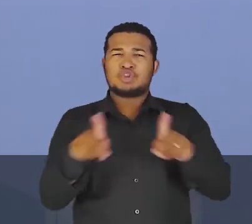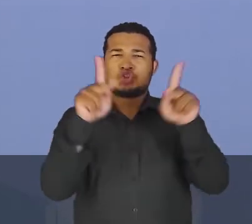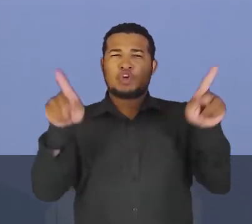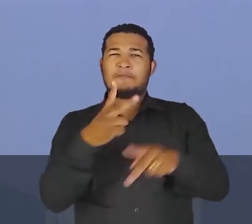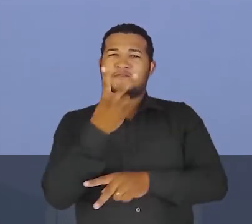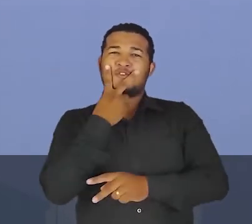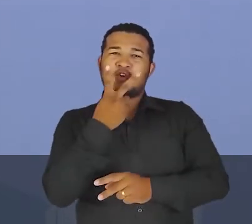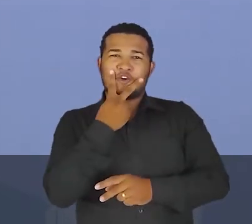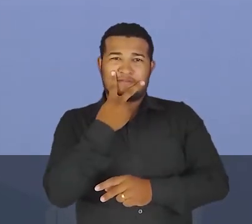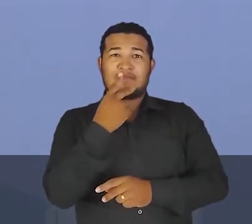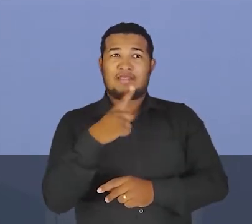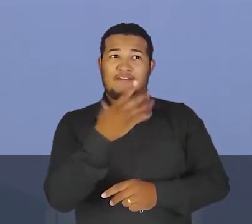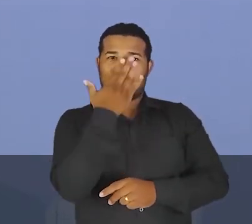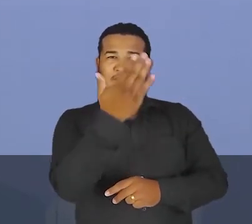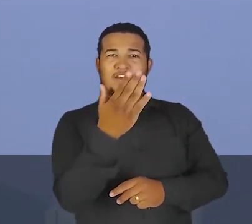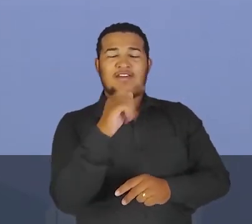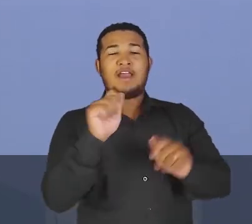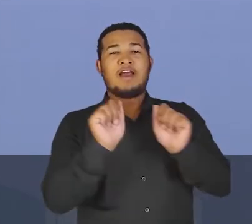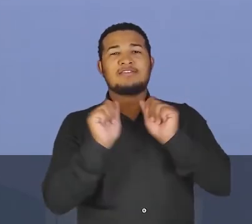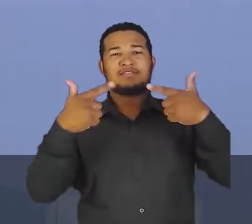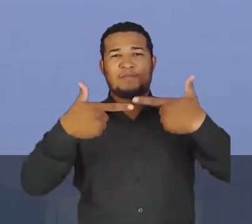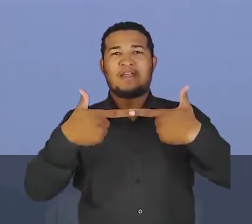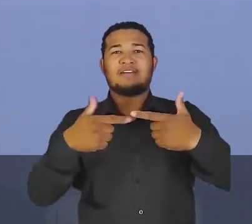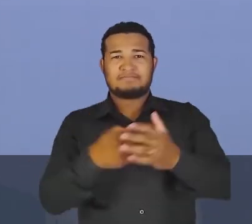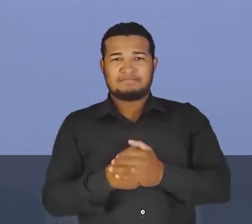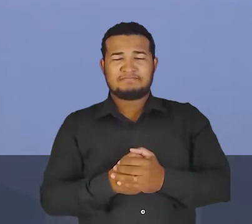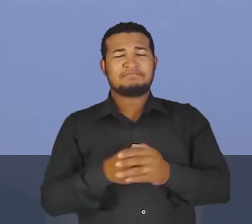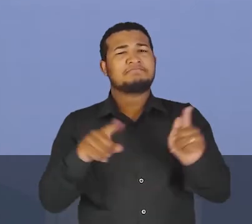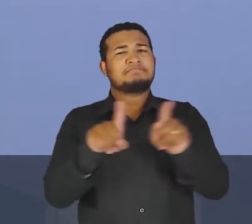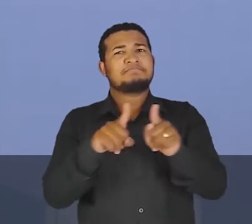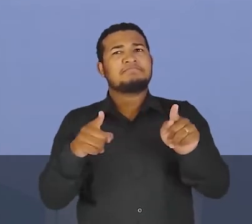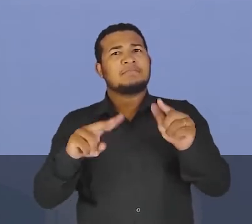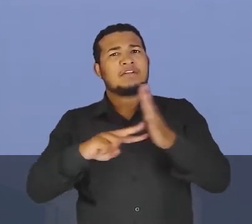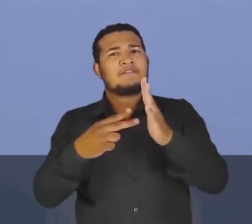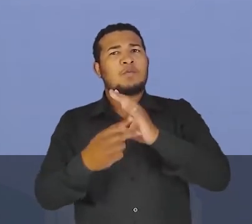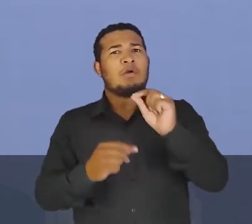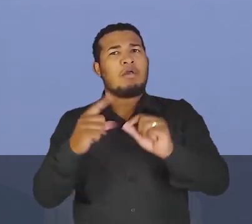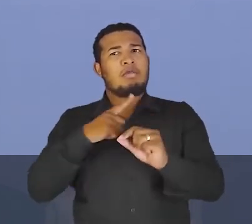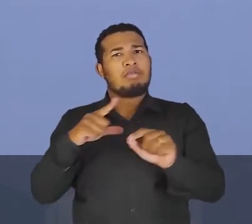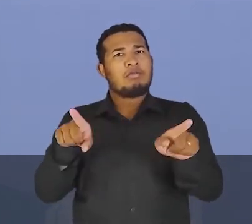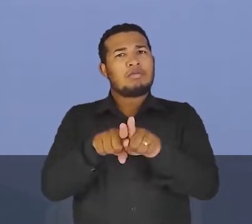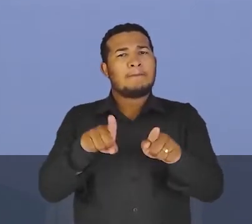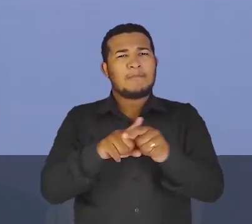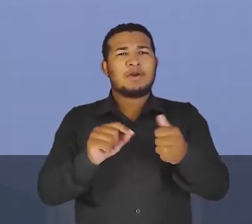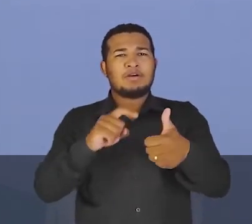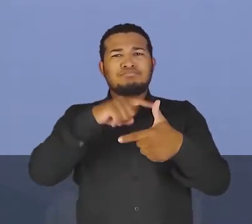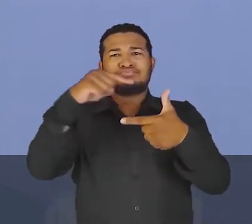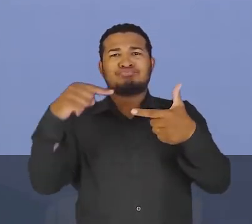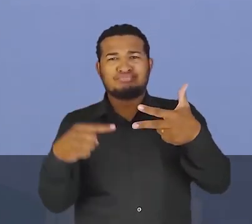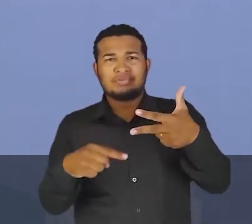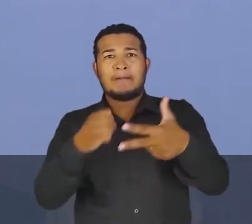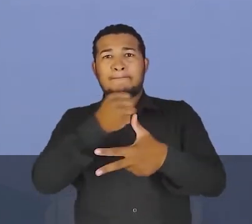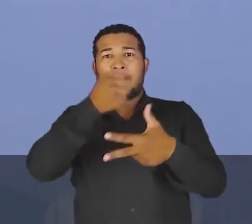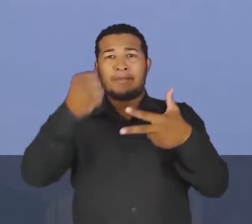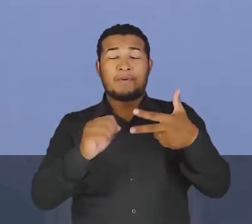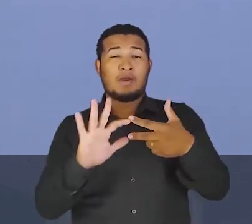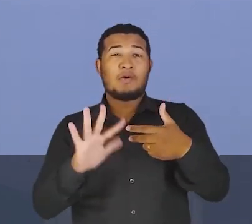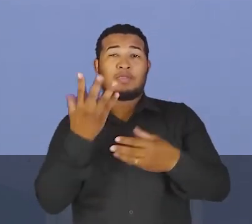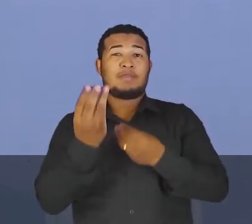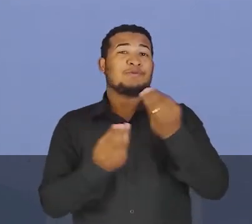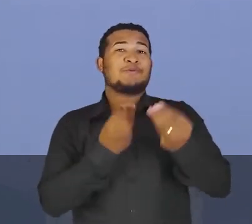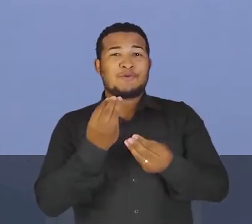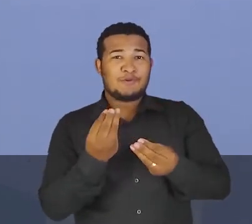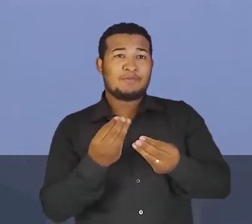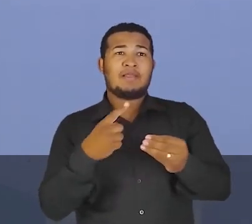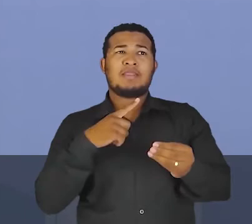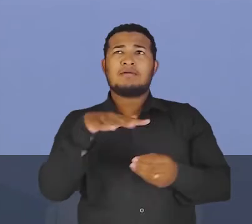naquele ponto. E mostra o quê? A gente tem justamente essa questão dessa divisão desses poderes que ele acontece em